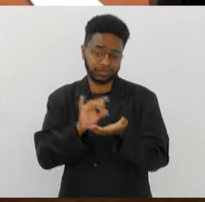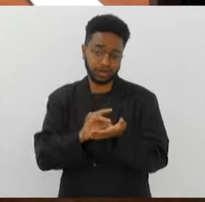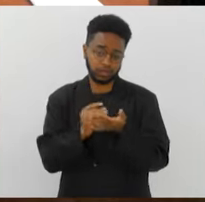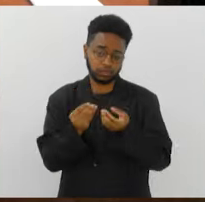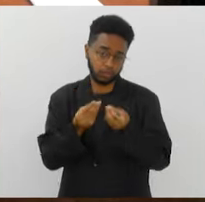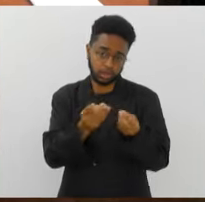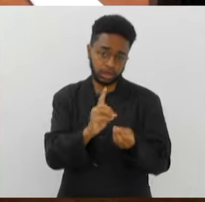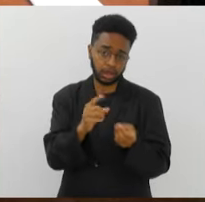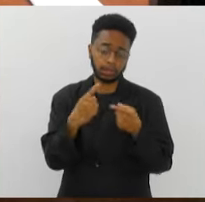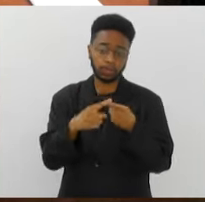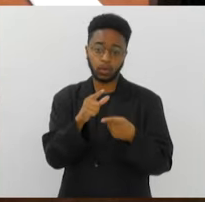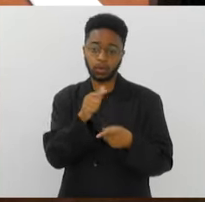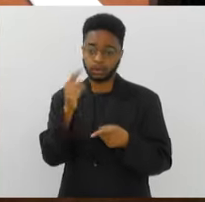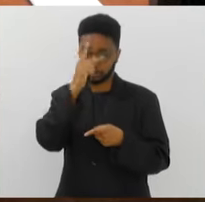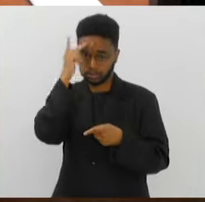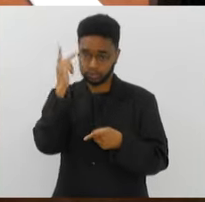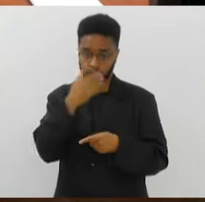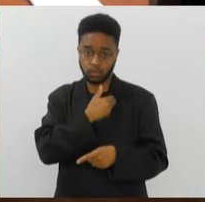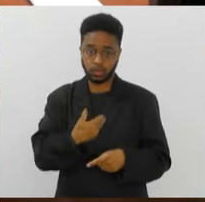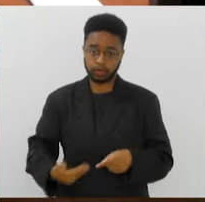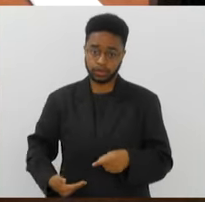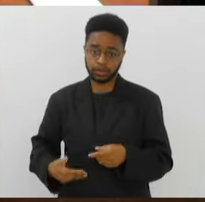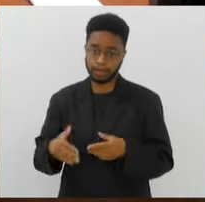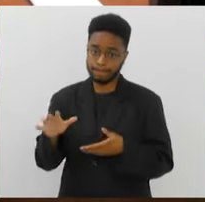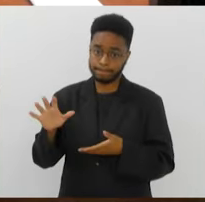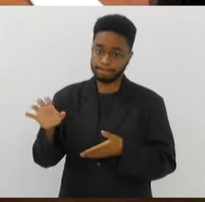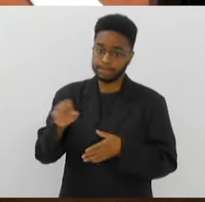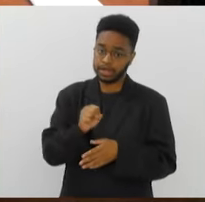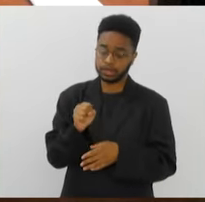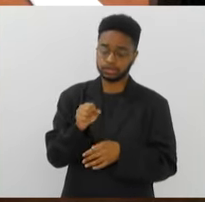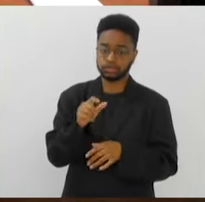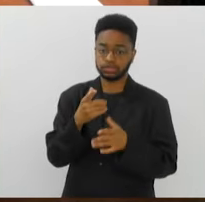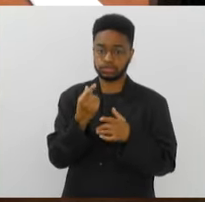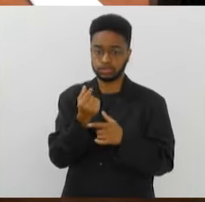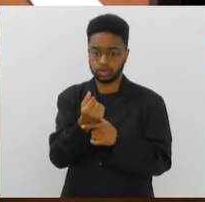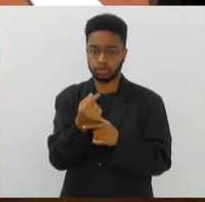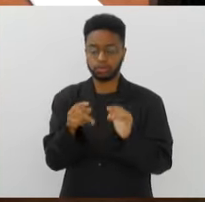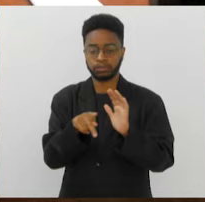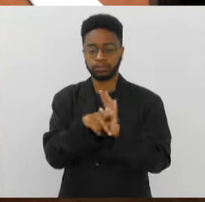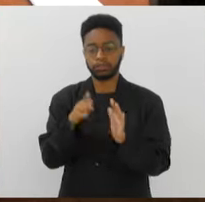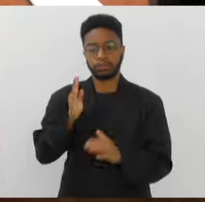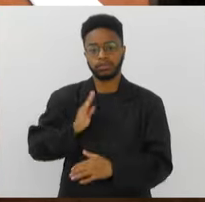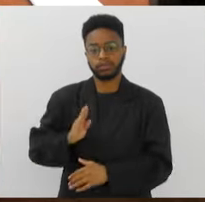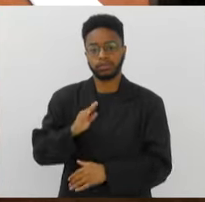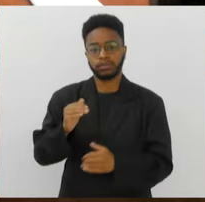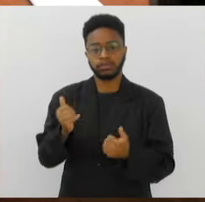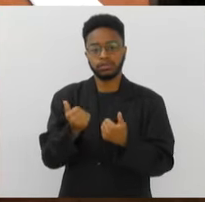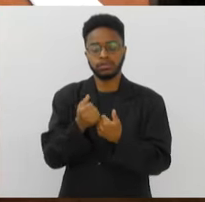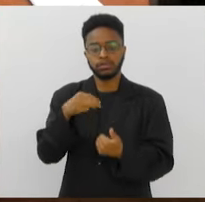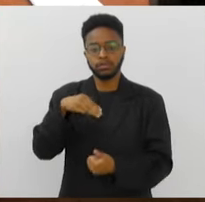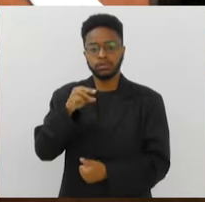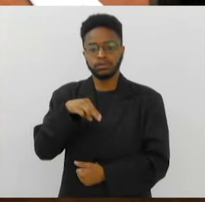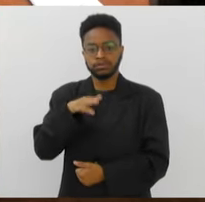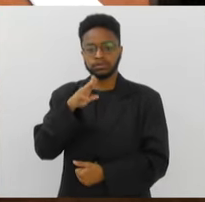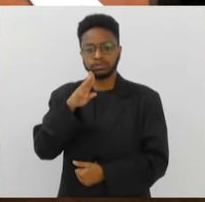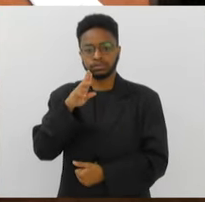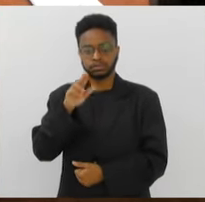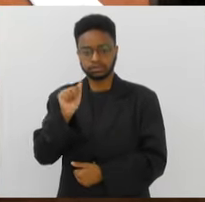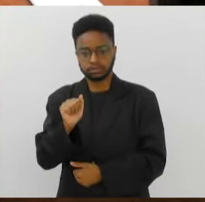recebendo. Tem alguém do governo levando esse dinheiro do Bolsa Mumbuca. E o pior, presidente, e o